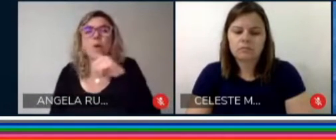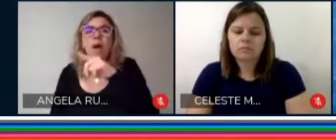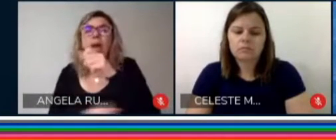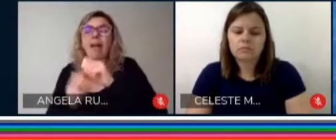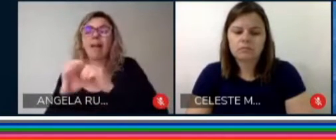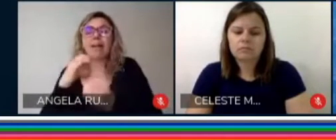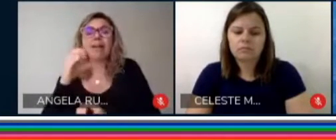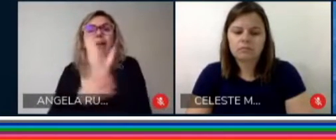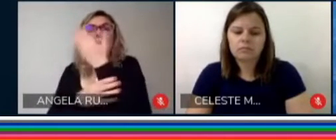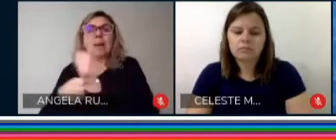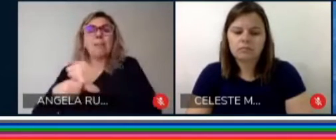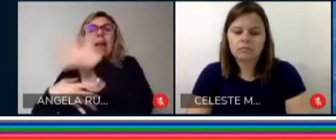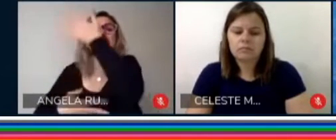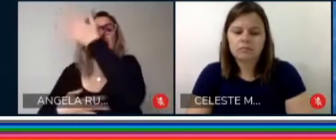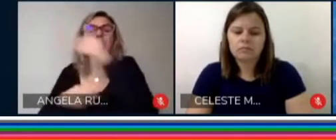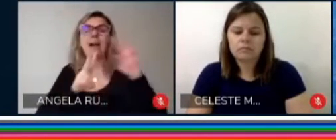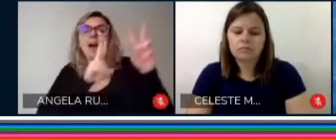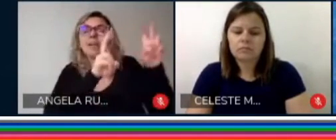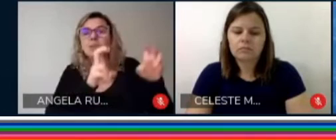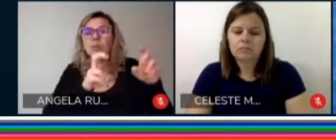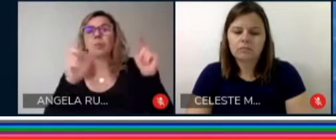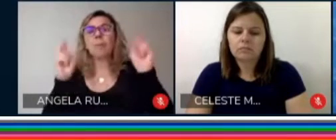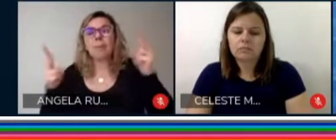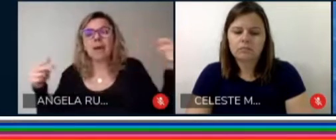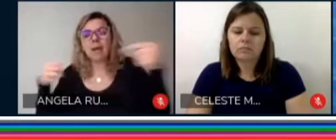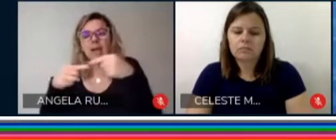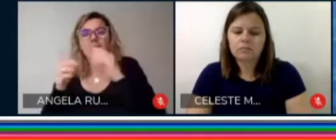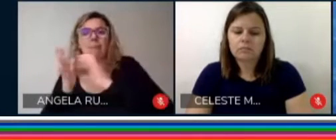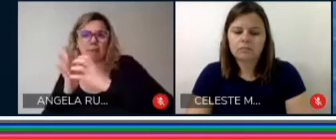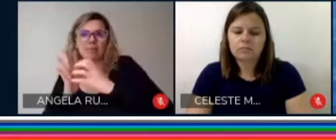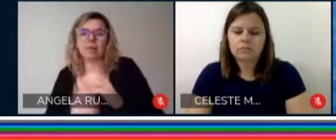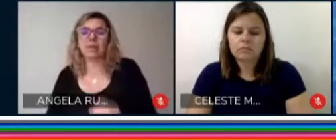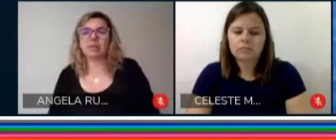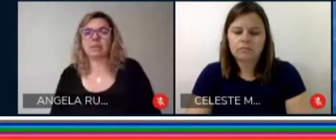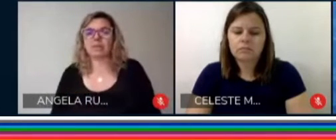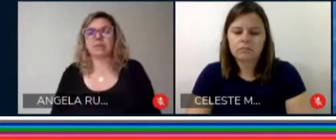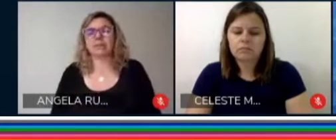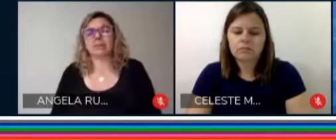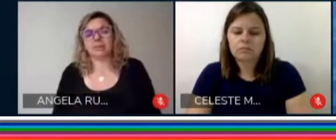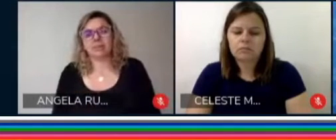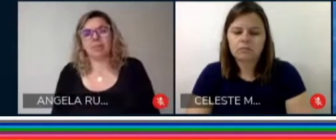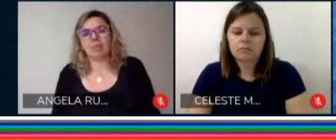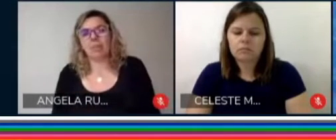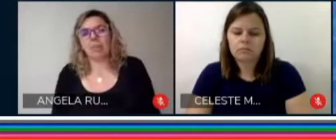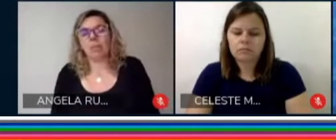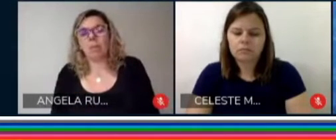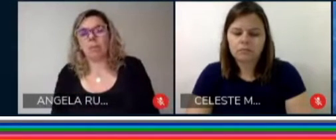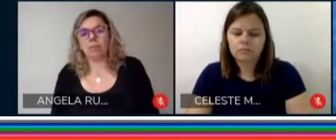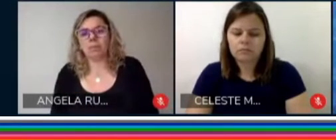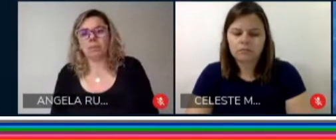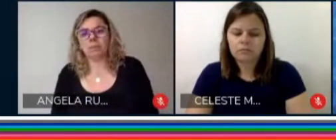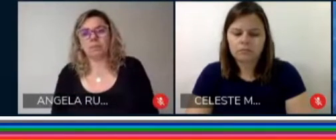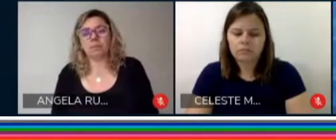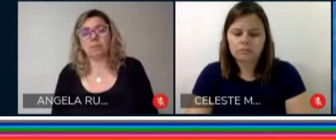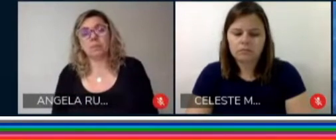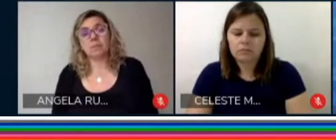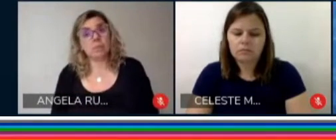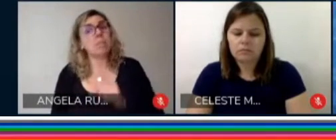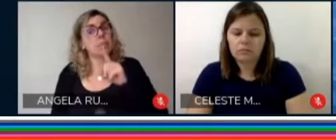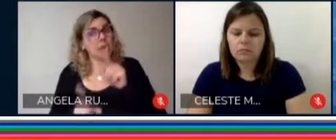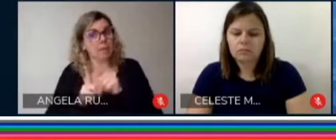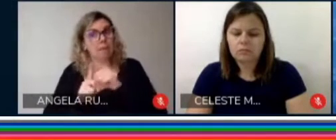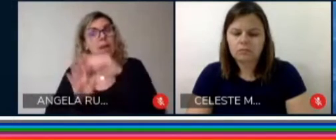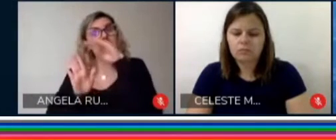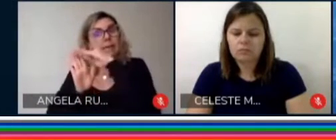dos assuntos que estão abordados naquela base de dados. Isso é bem exemplo bobinho, né? Assim, ela também é rígida quanto